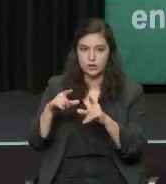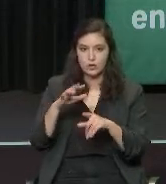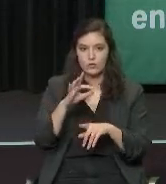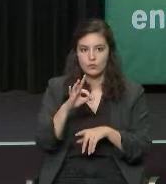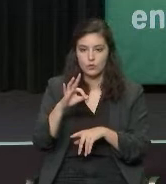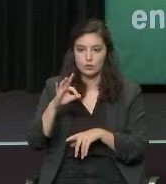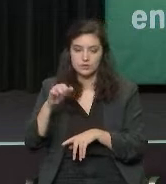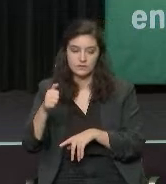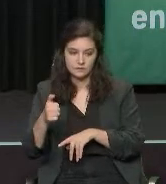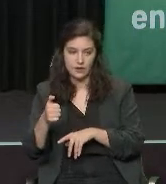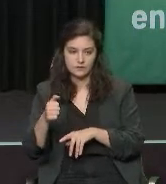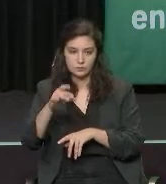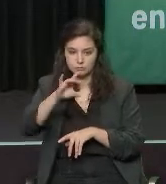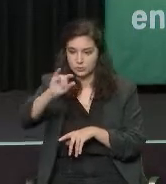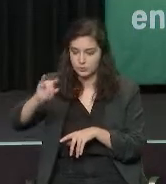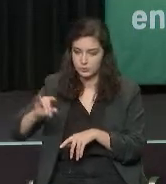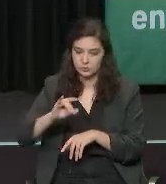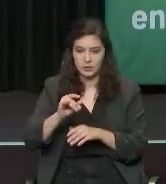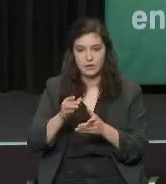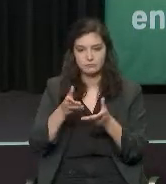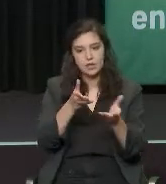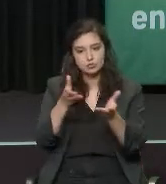pode ser desenvolvido com